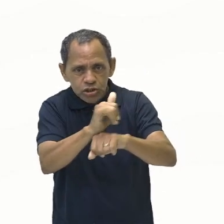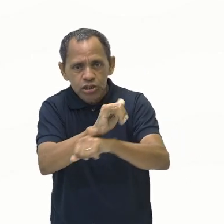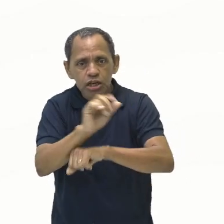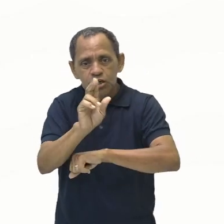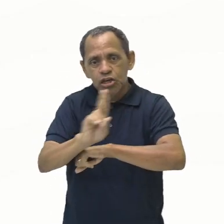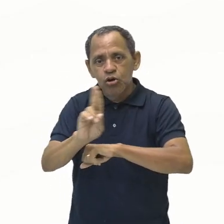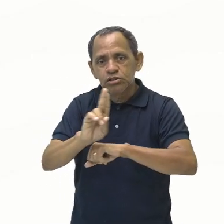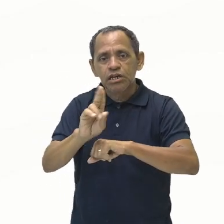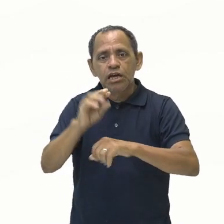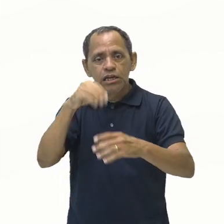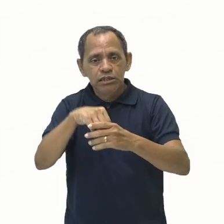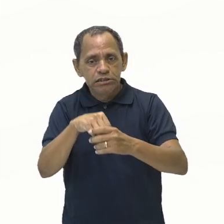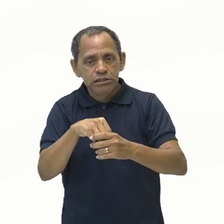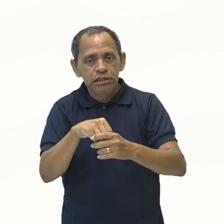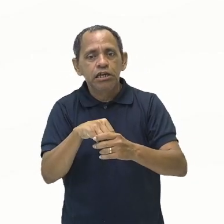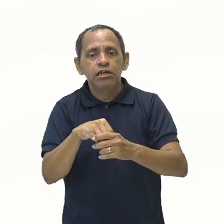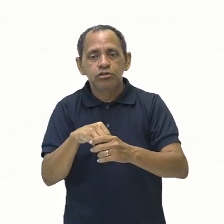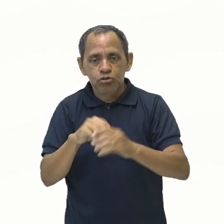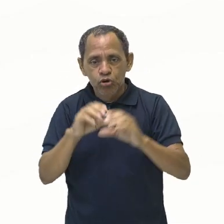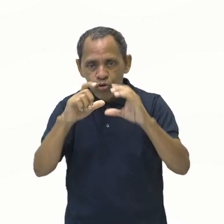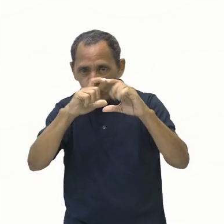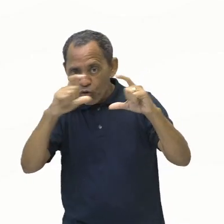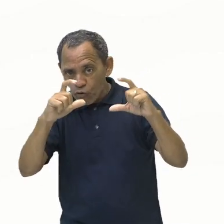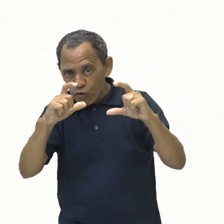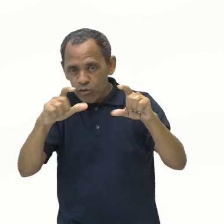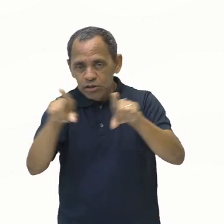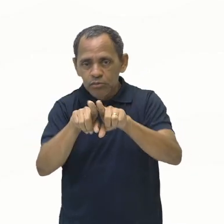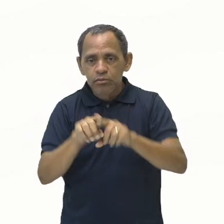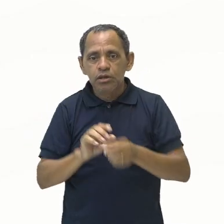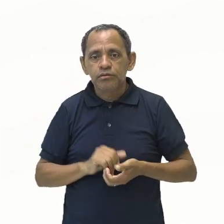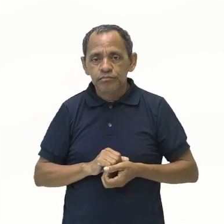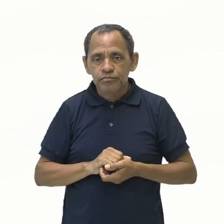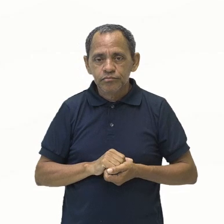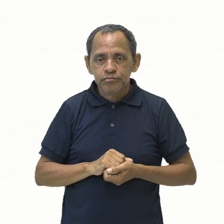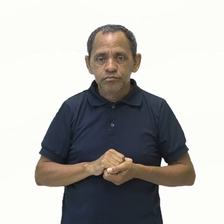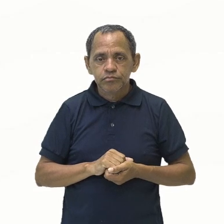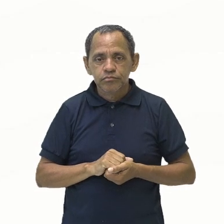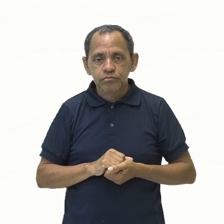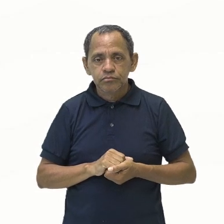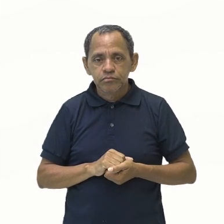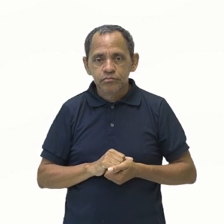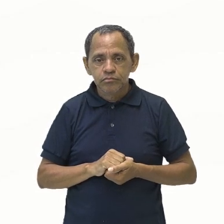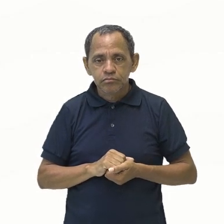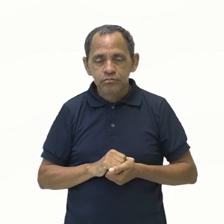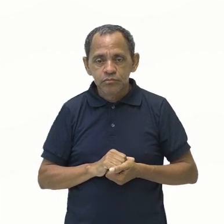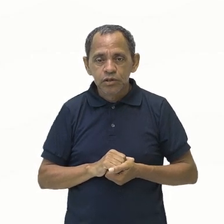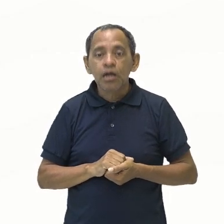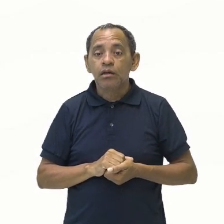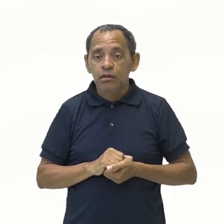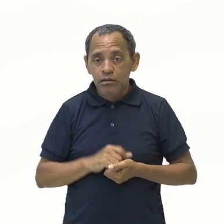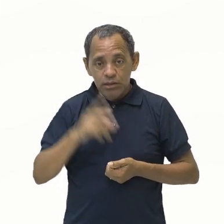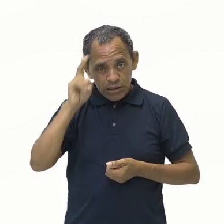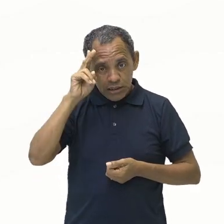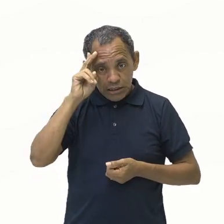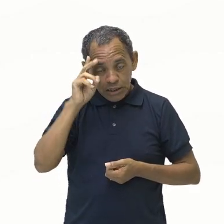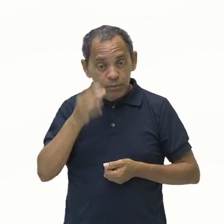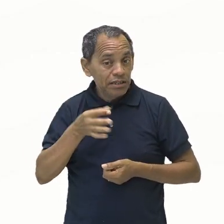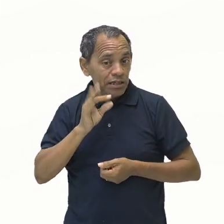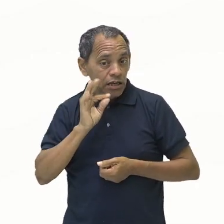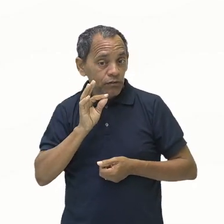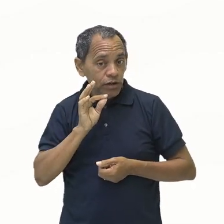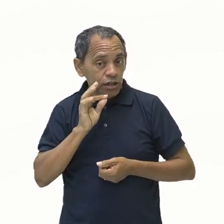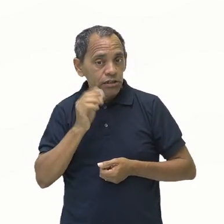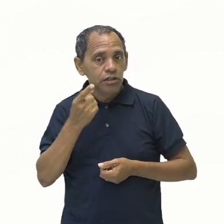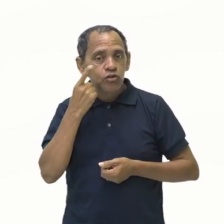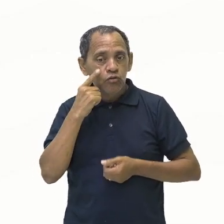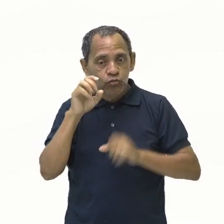né? Vocês viram um negócio fechado ali, né? Em outra estrutura da cafeína. E aqui vocês estão vendo uma